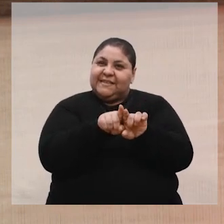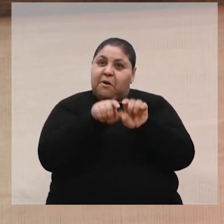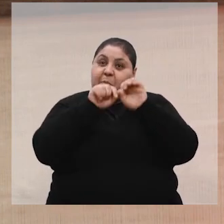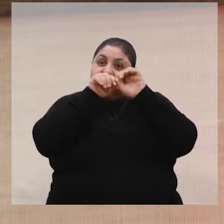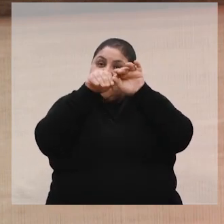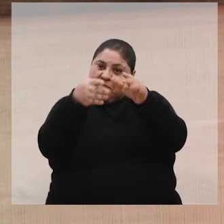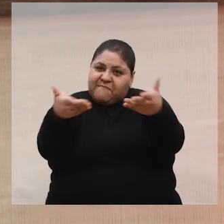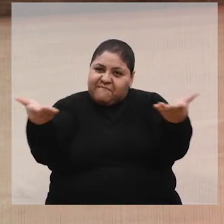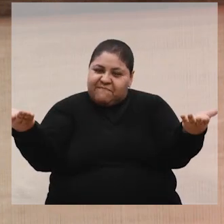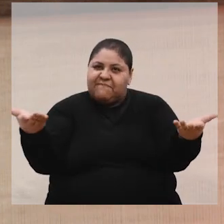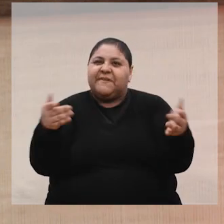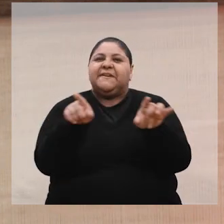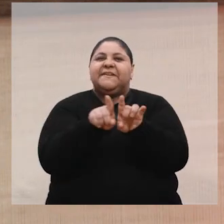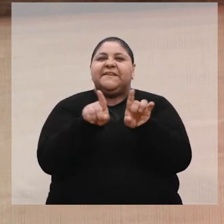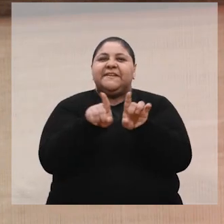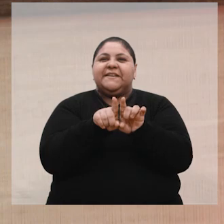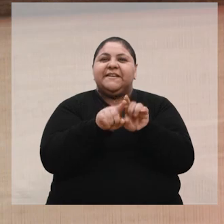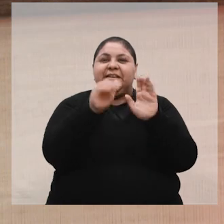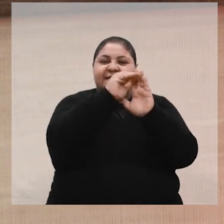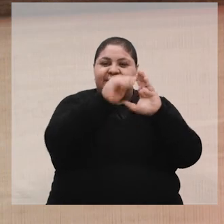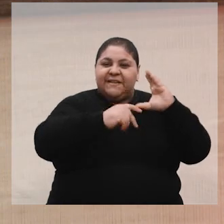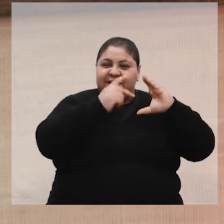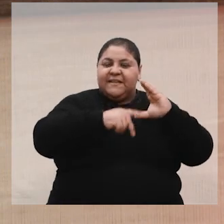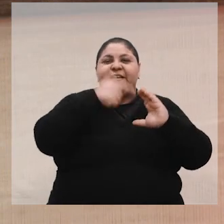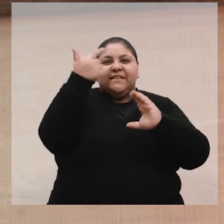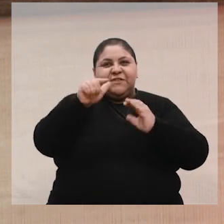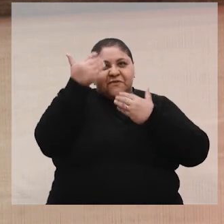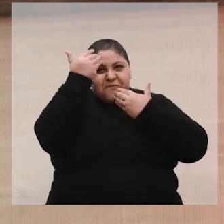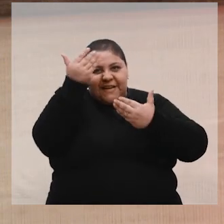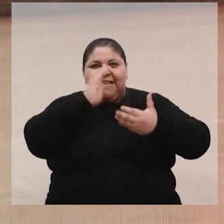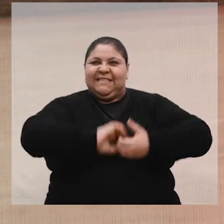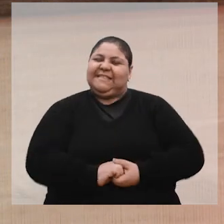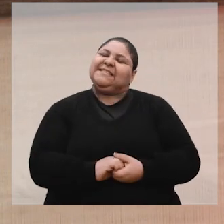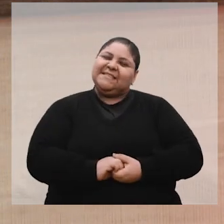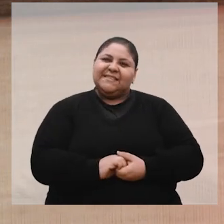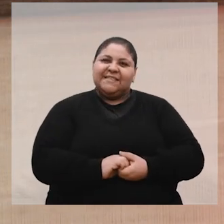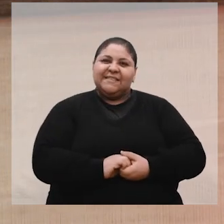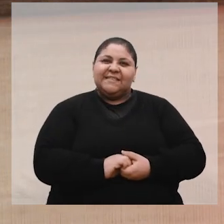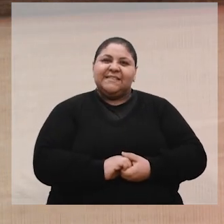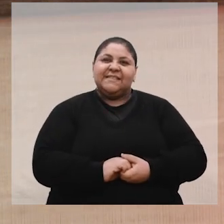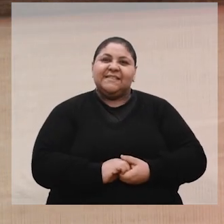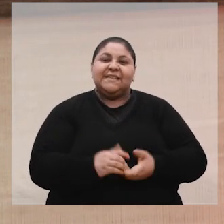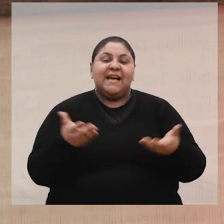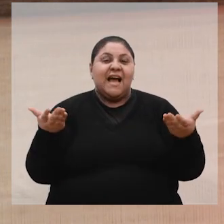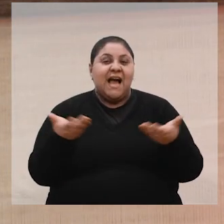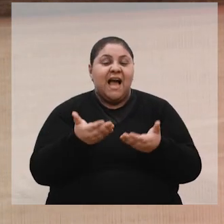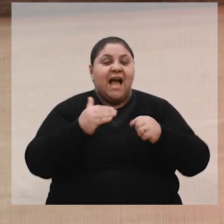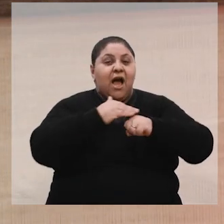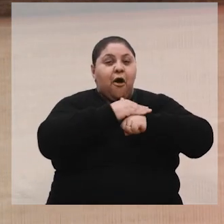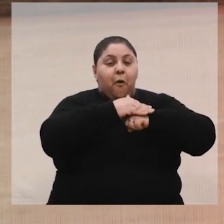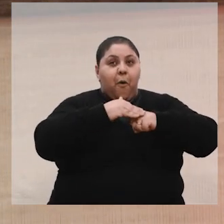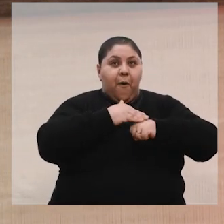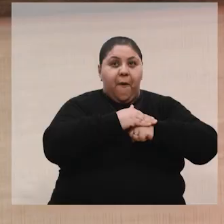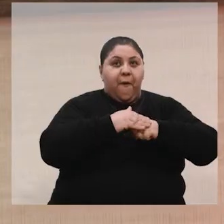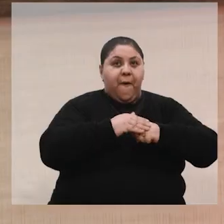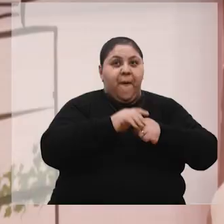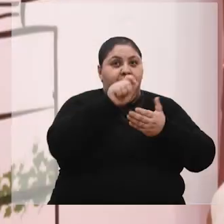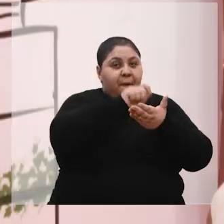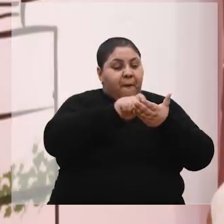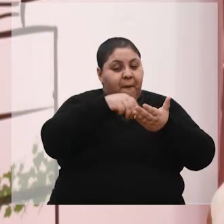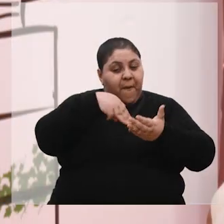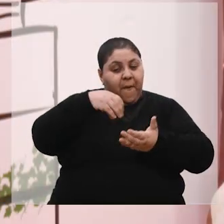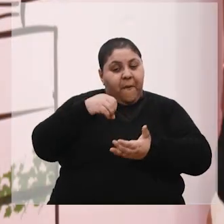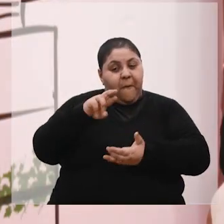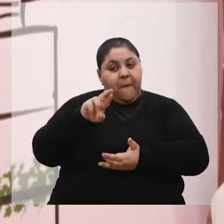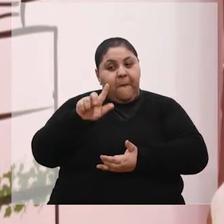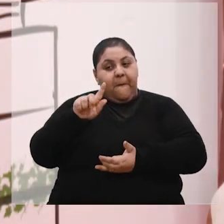e com a audiência da TV Câmara. Mais uma vez, muito obrigado. Acabamos de conversar, então, com a escritora Morgana Perini,